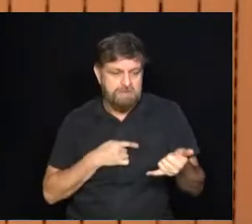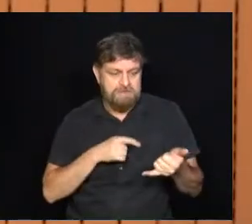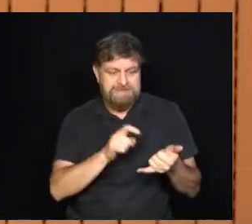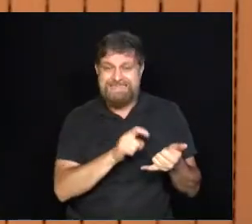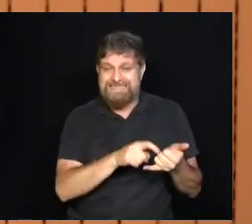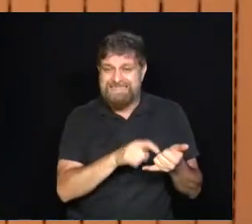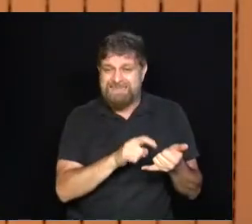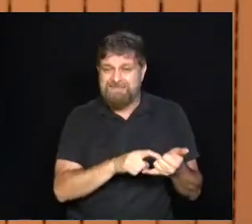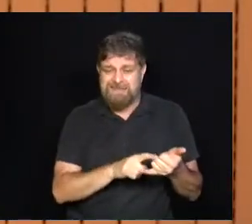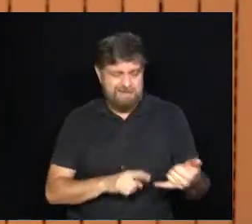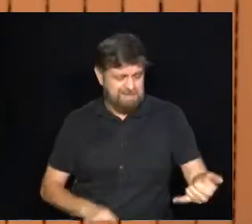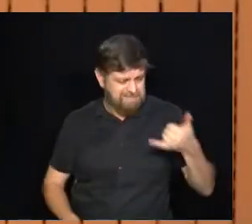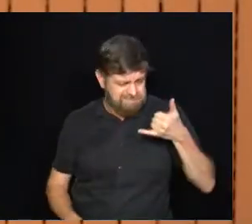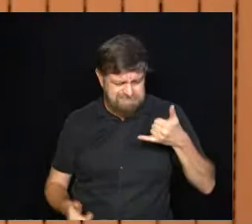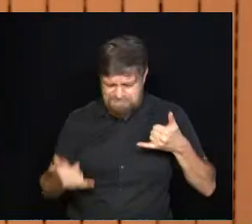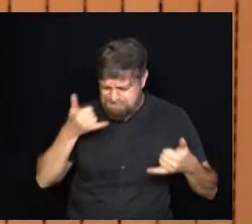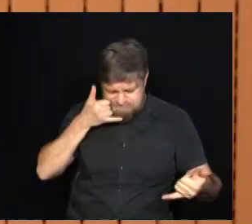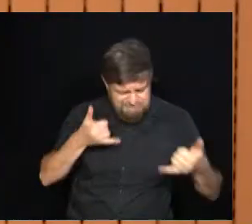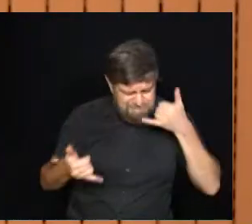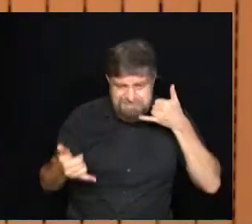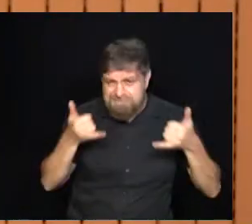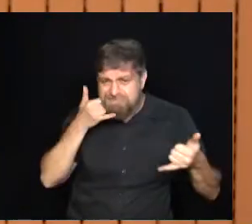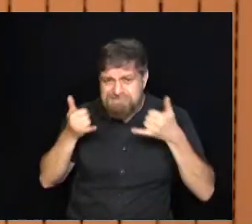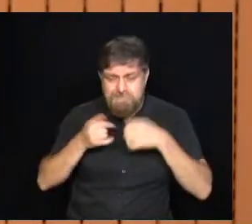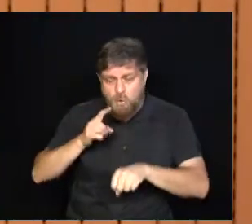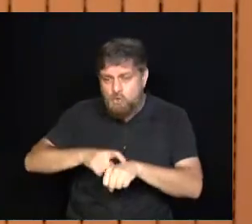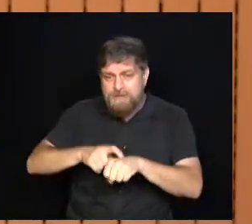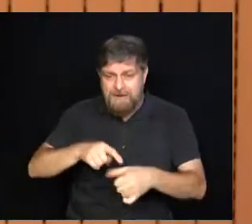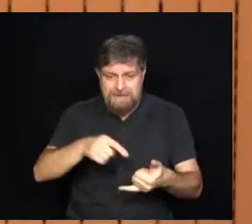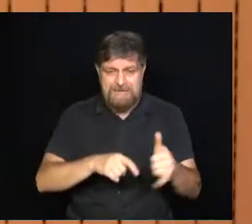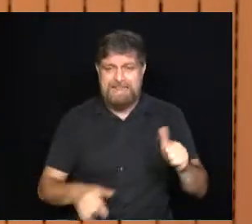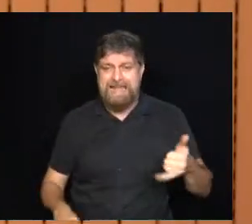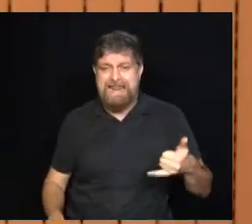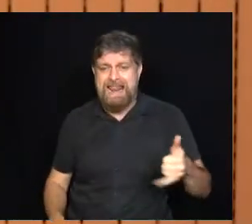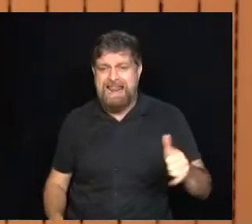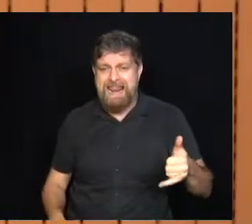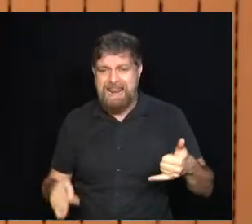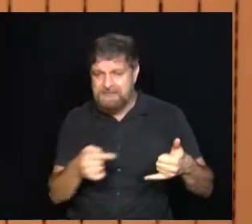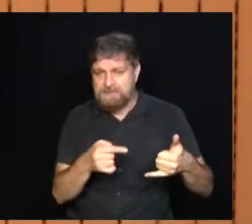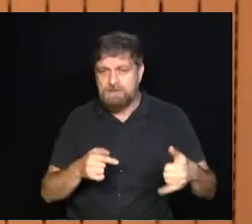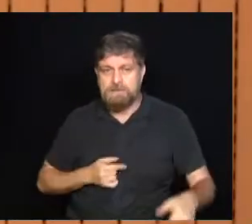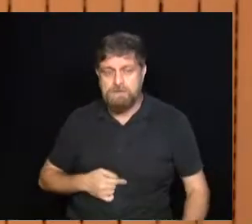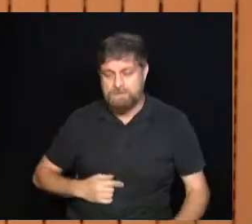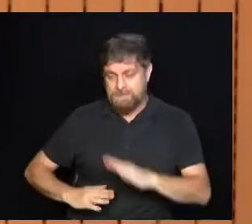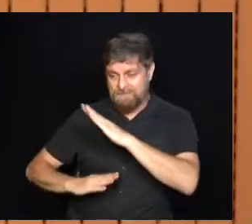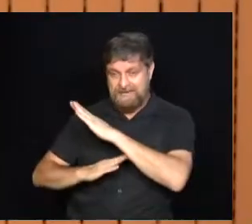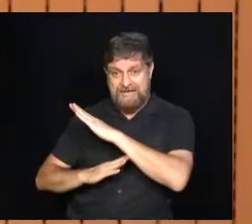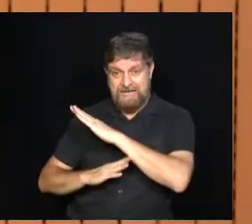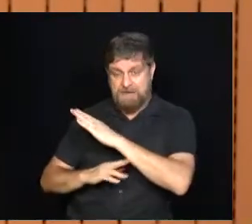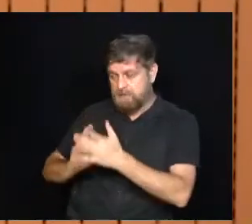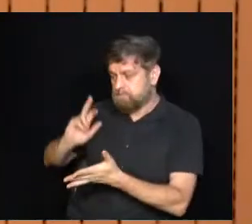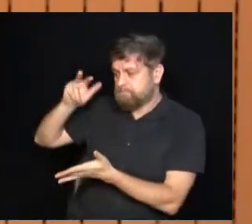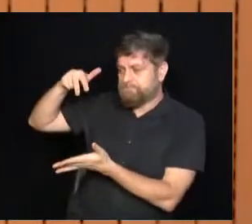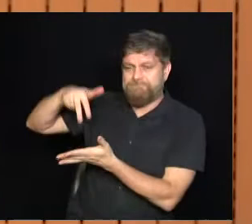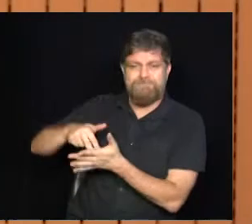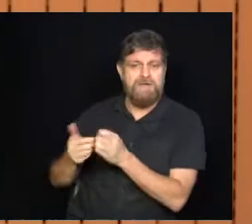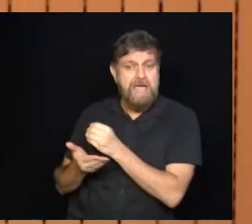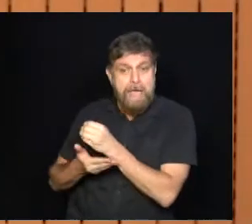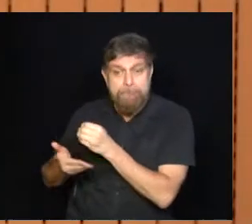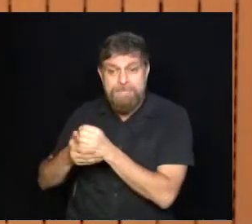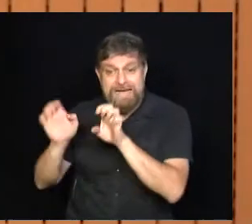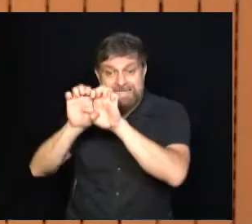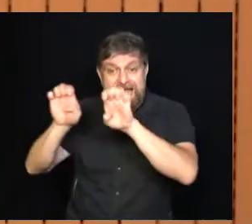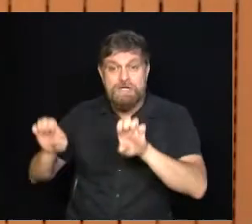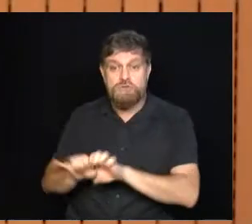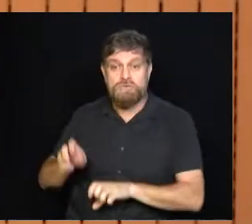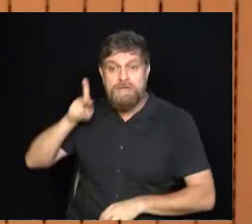o senhor quem tem que traz essas demandas quando faz esse convite para cá. Então, o Legislativo é fundamental no processo de estruturação da